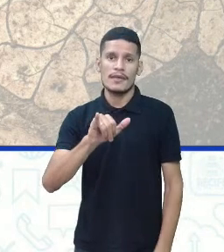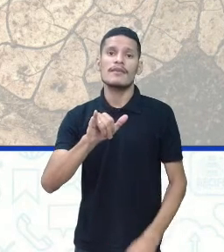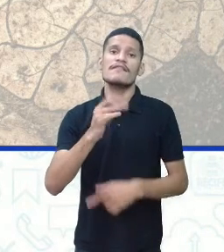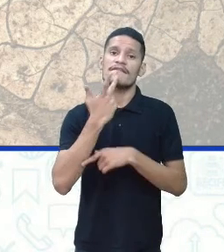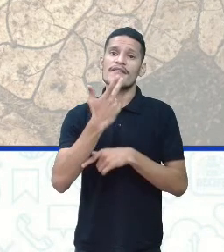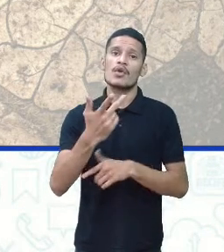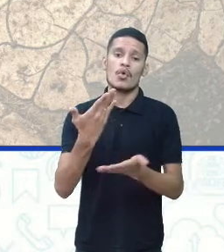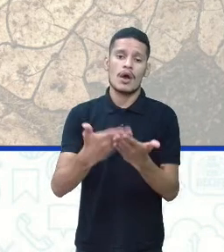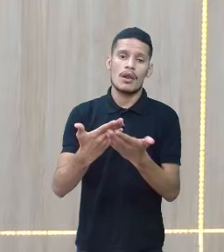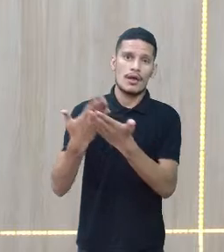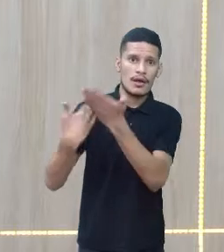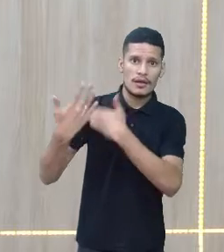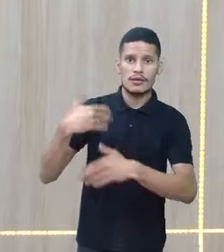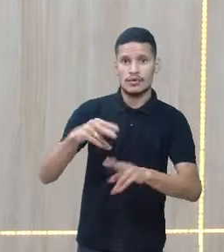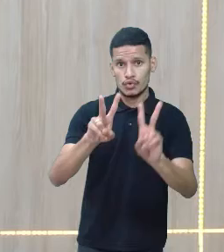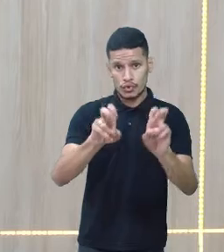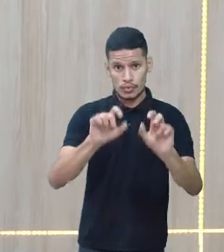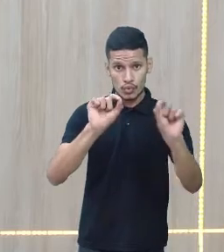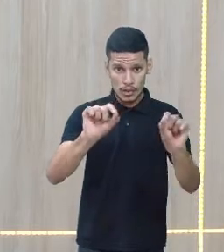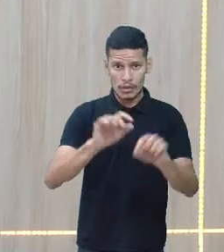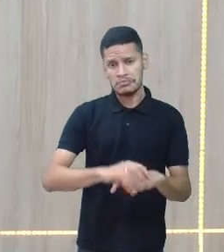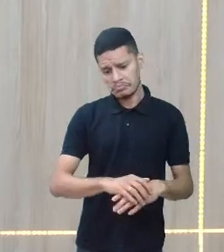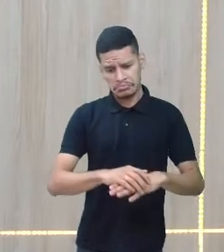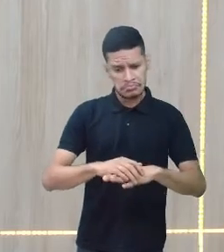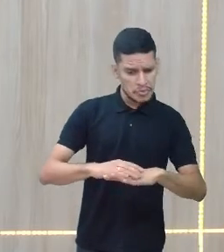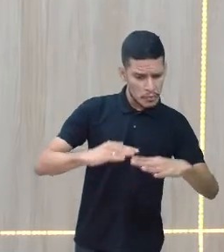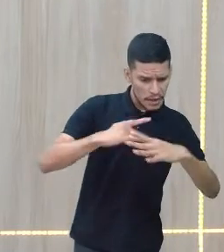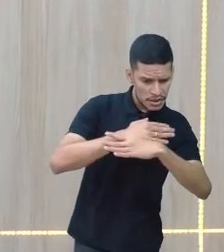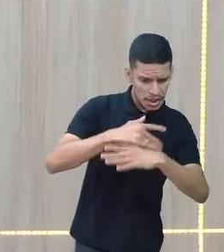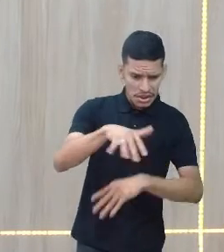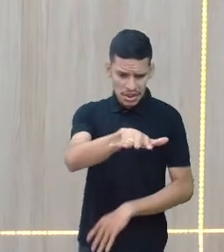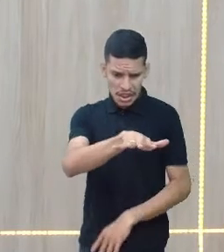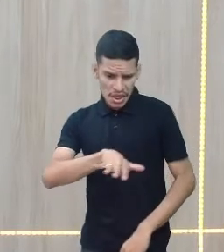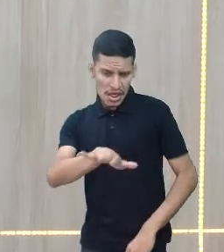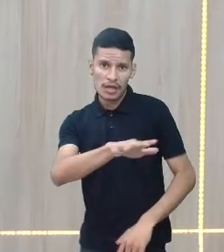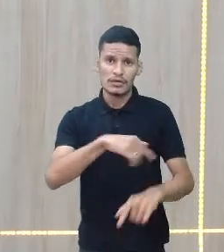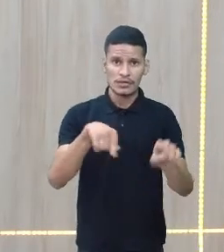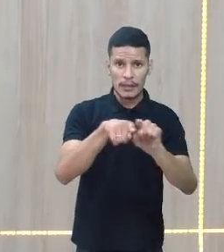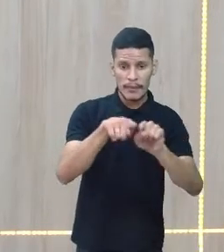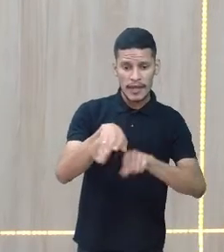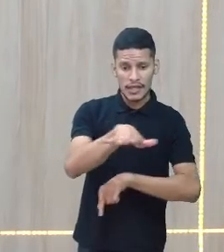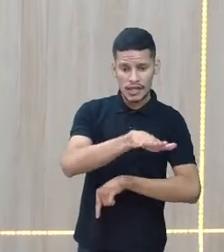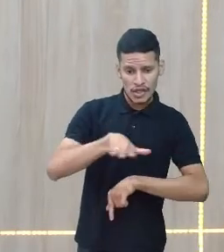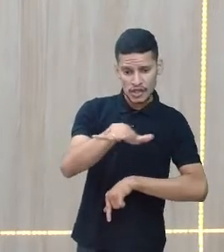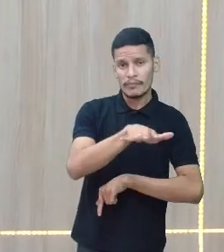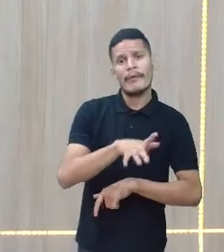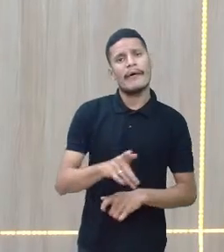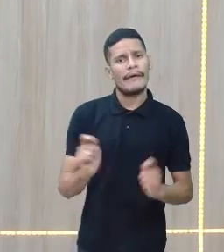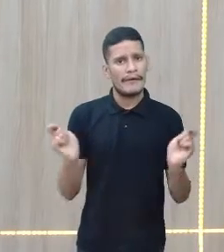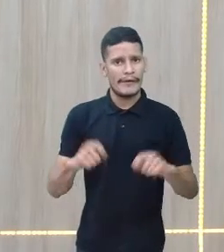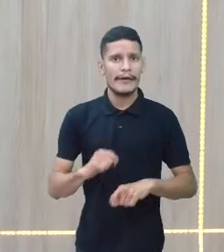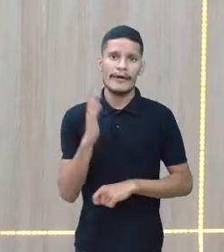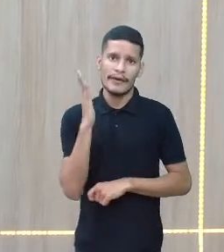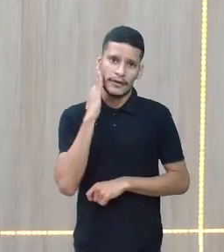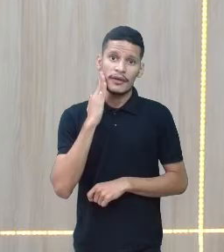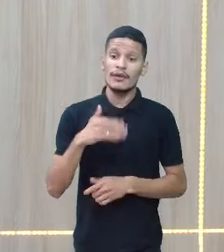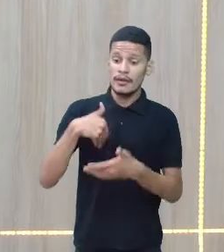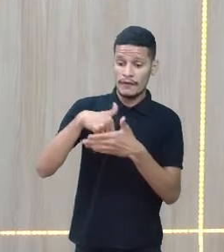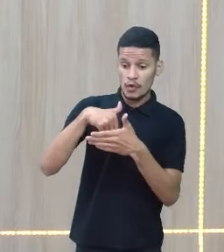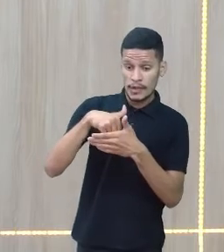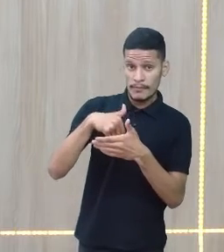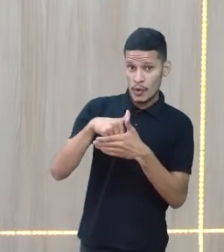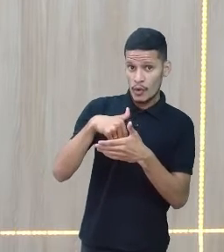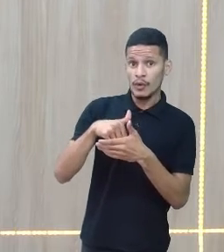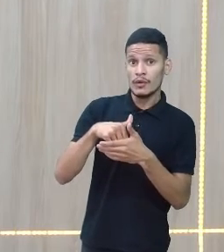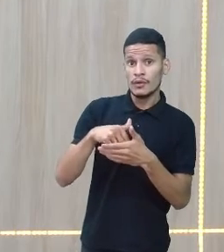passou aí, quando ele falou de urbanização, falou de espaços, né? O